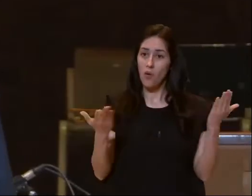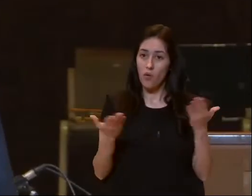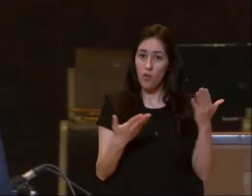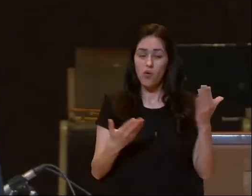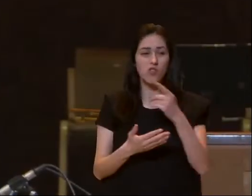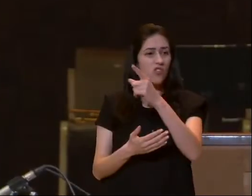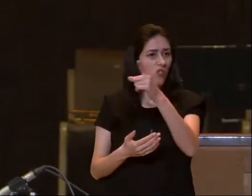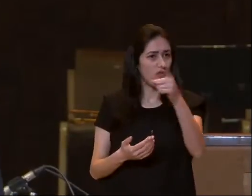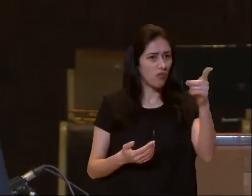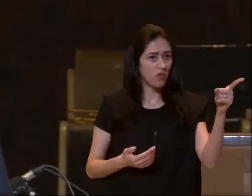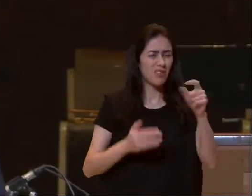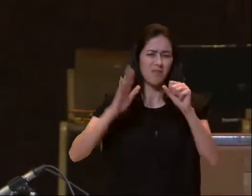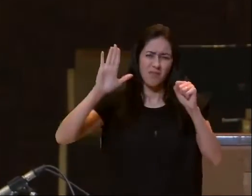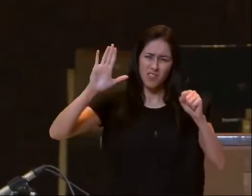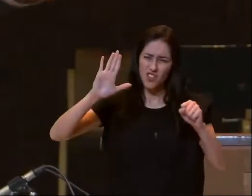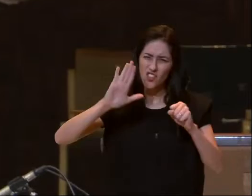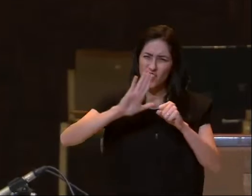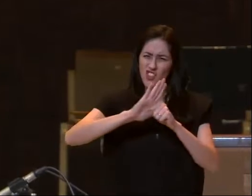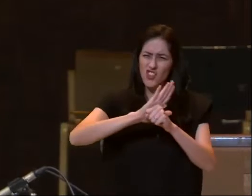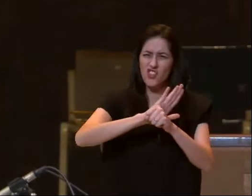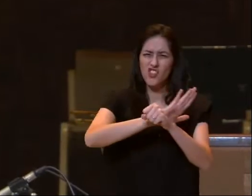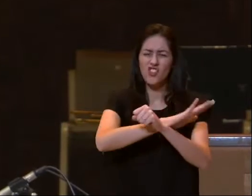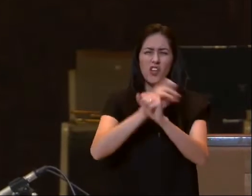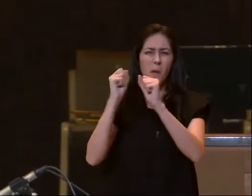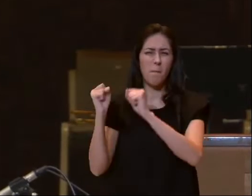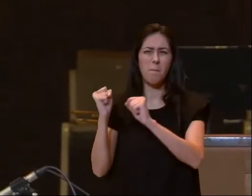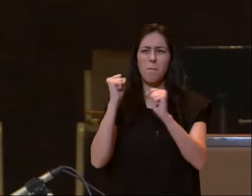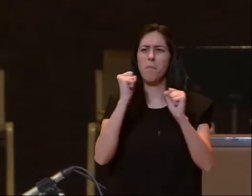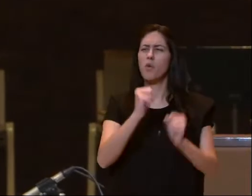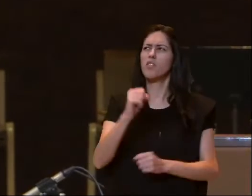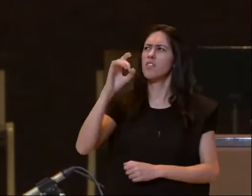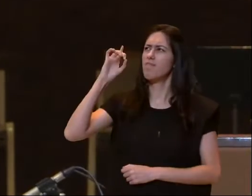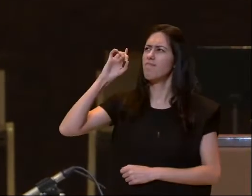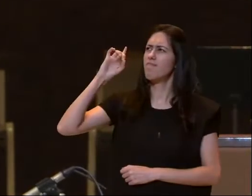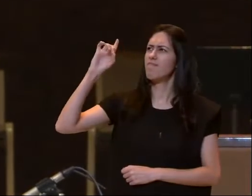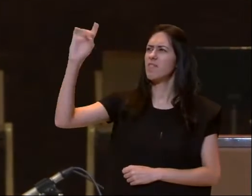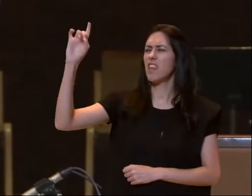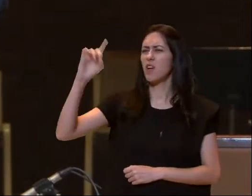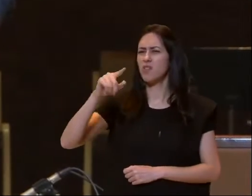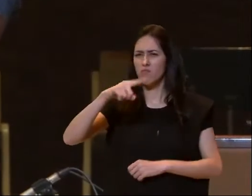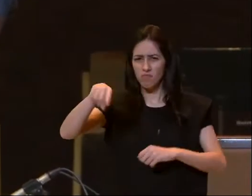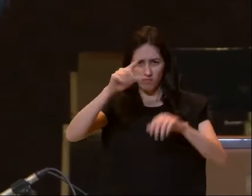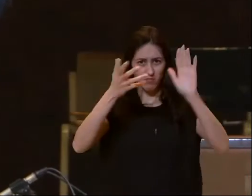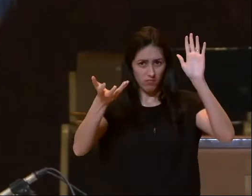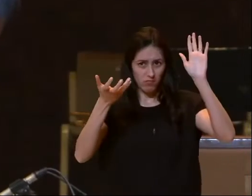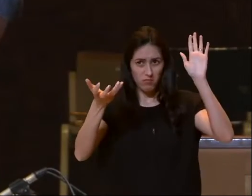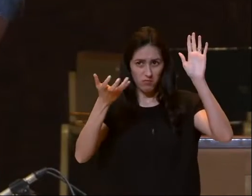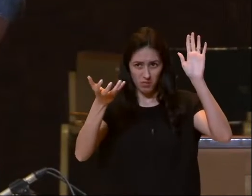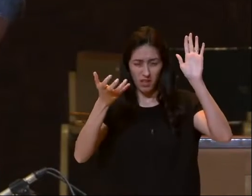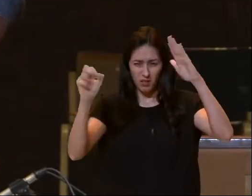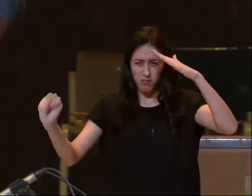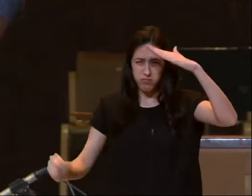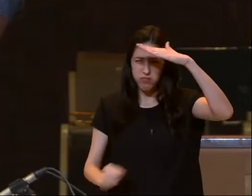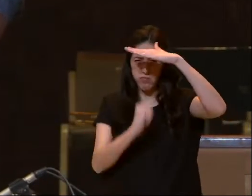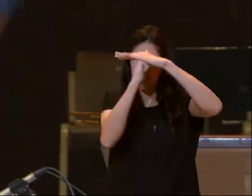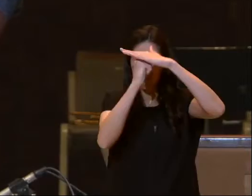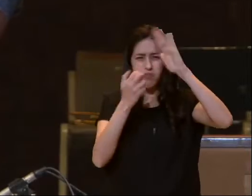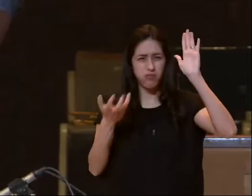você seja cheio do poder de Deus. Quantos querem essa plenitude do